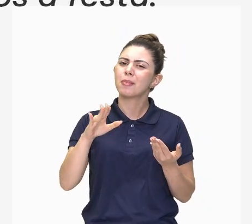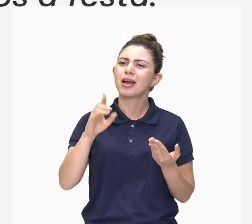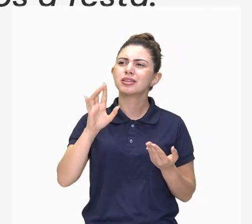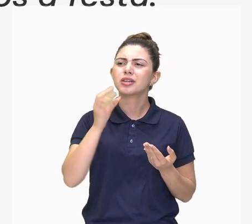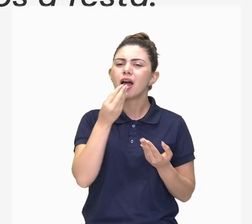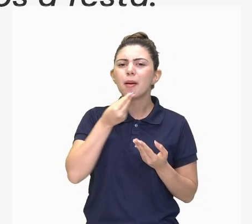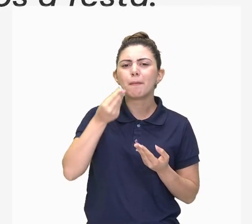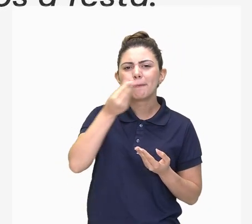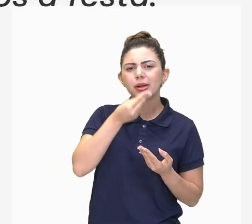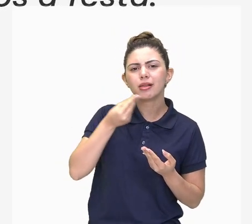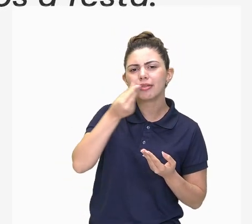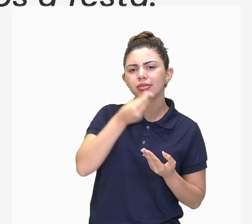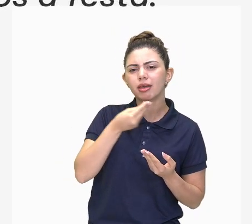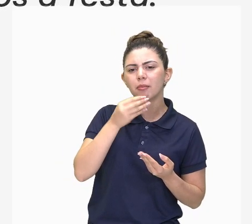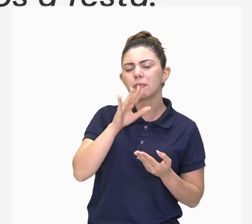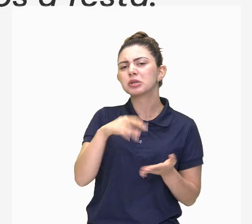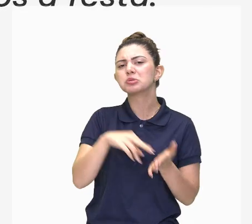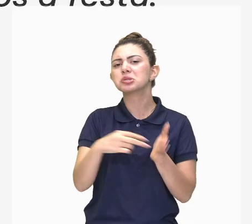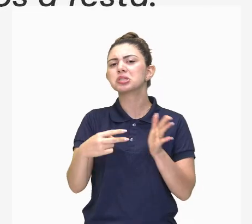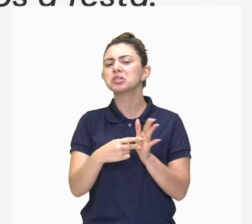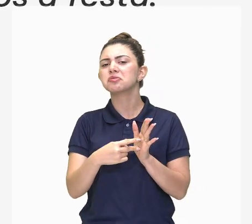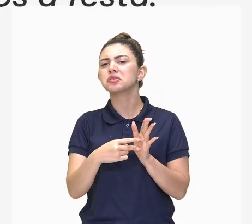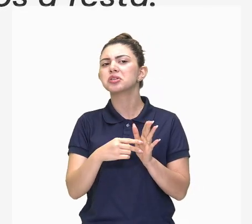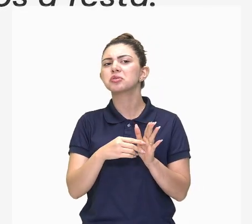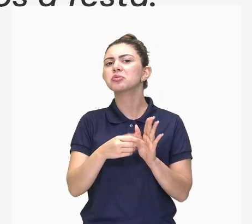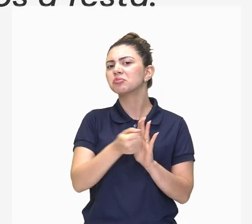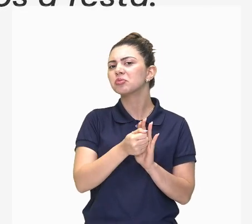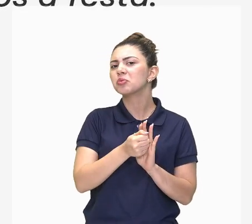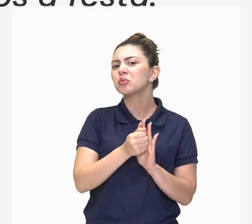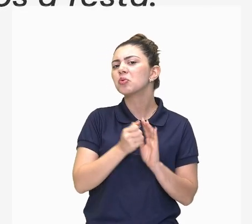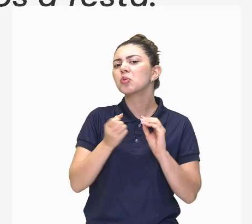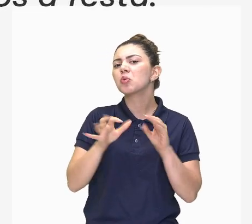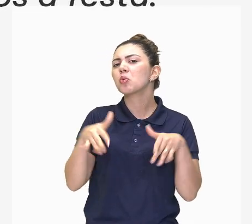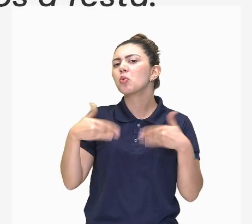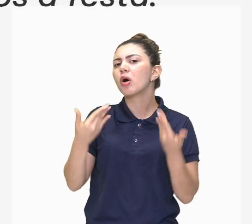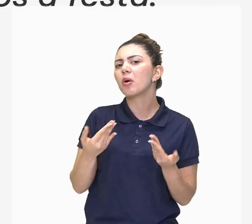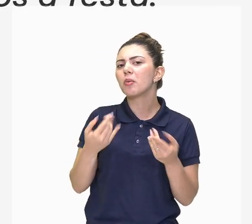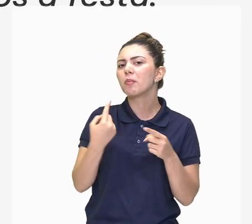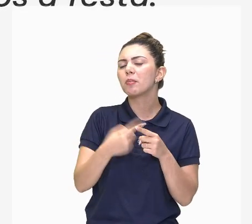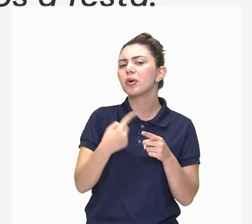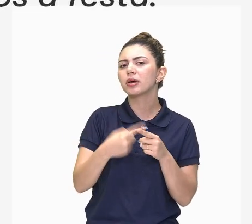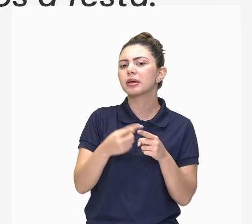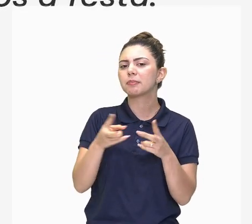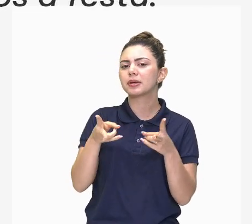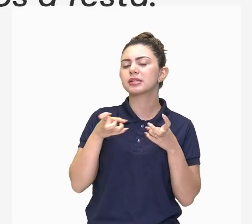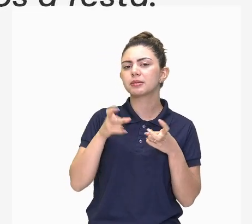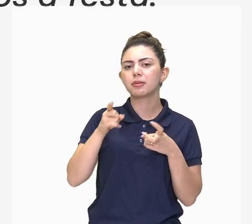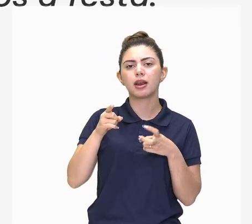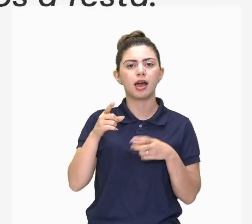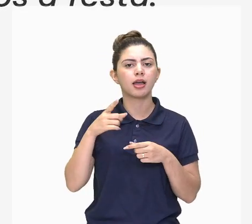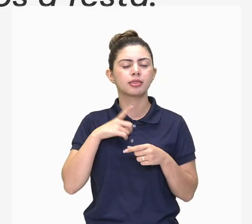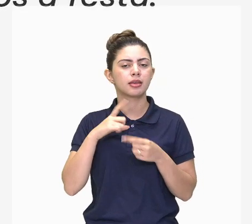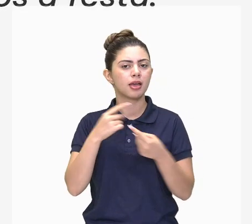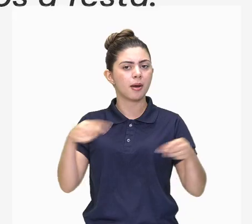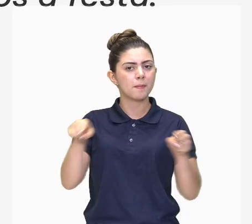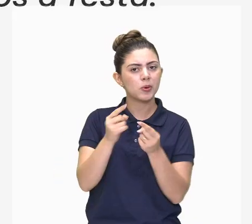paladar. E qual é o sentido figurado? Que essa música, né, do tambor, ele